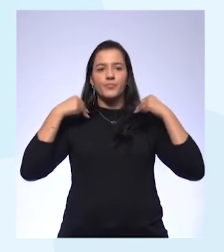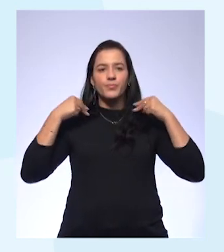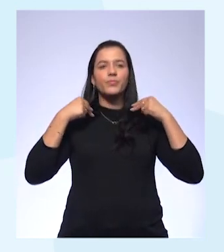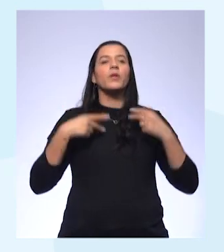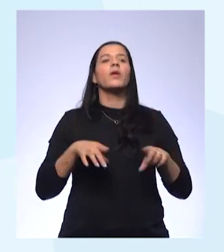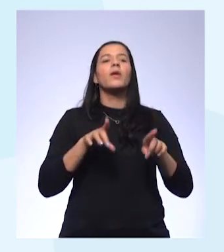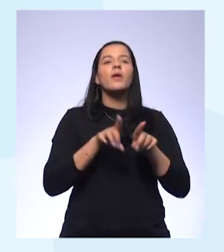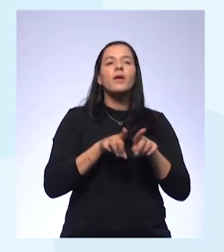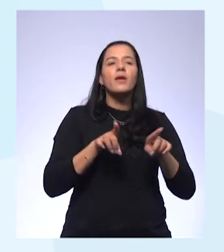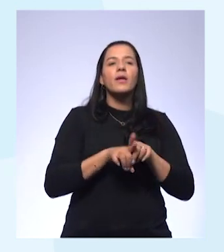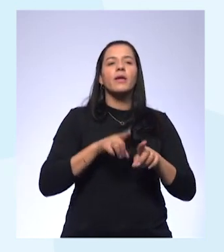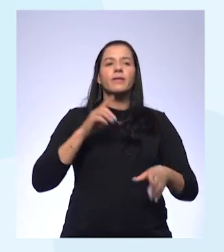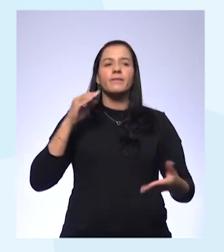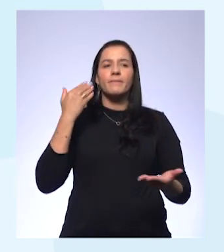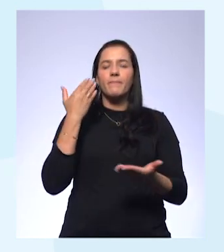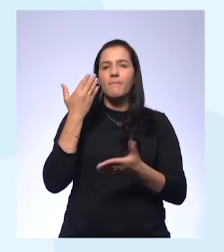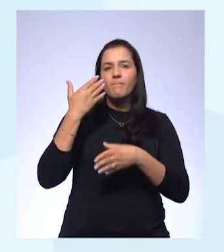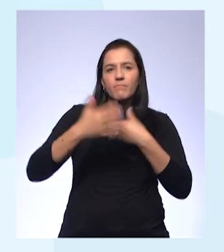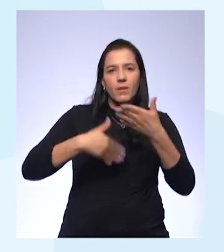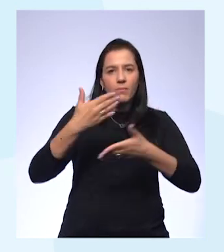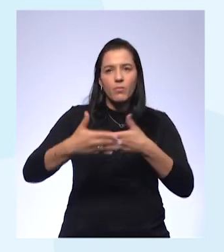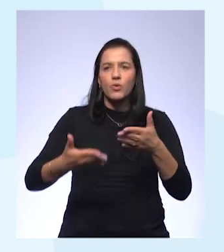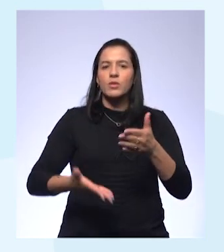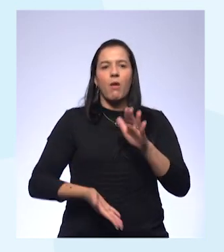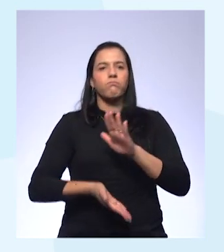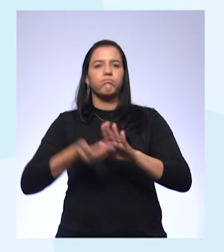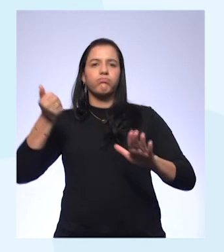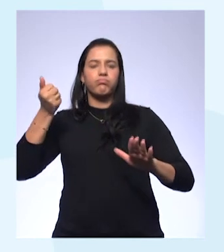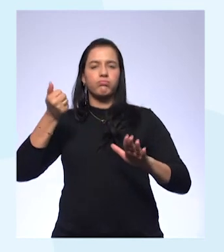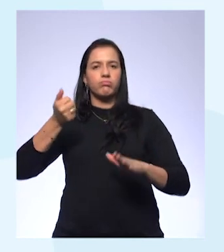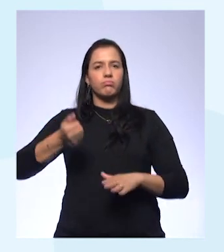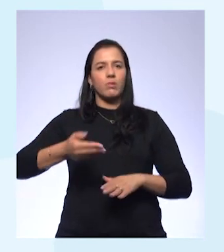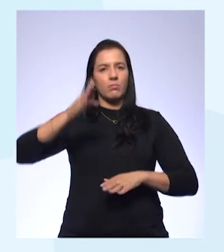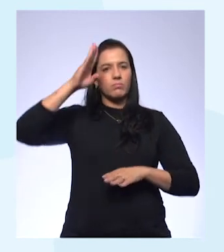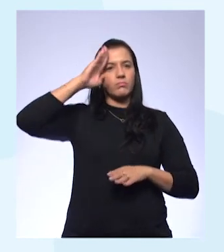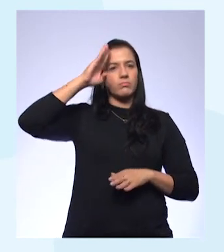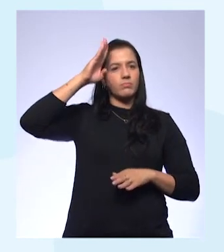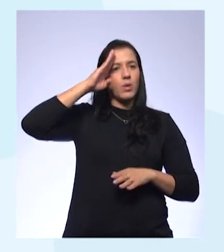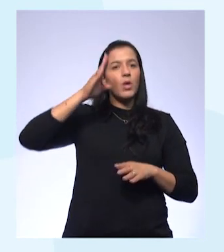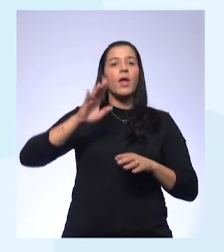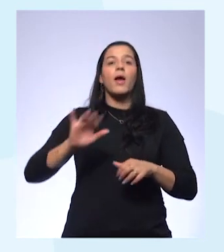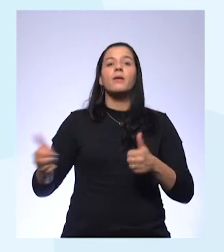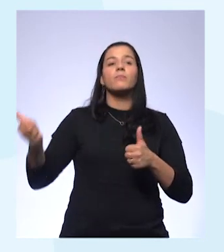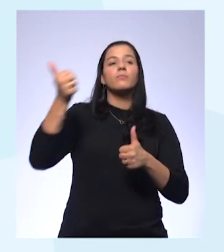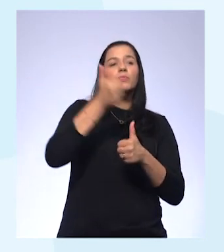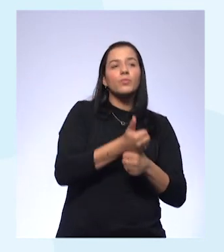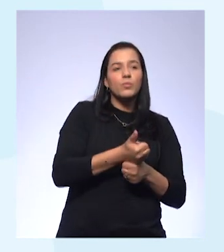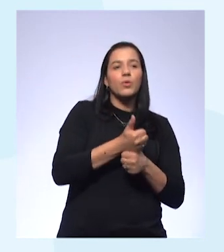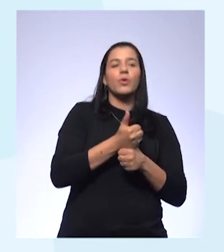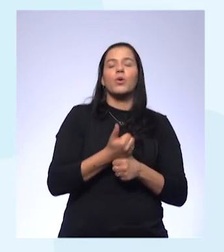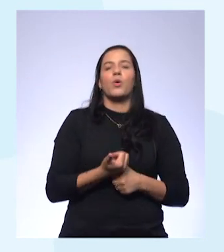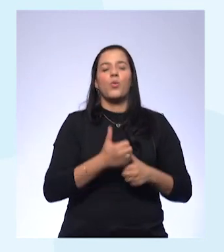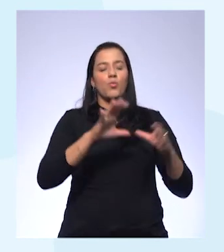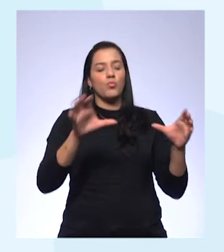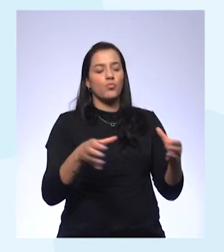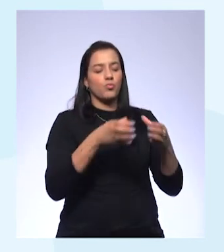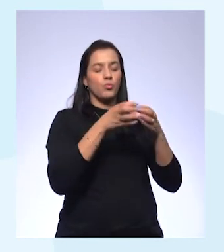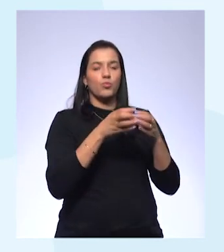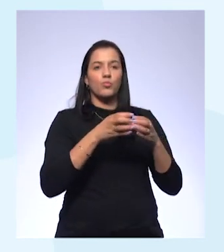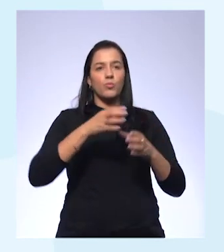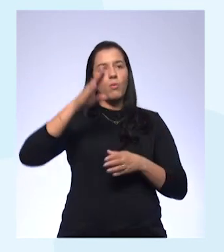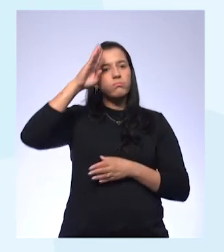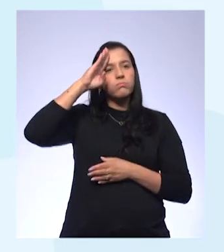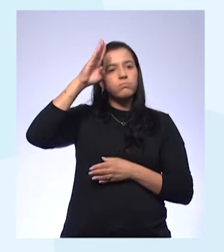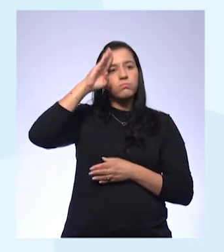64, né? O João Goulart ele é deposto do poder e quem assume no lugar dele é uma junta militar, né? E